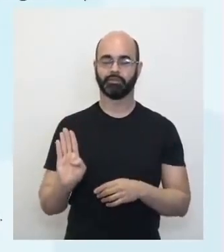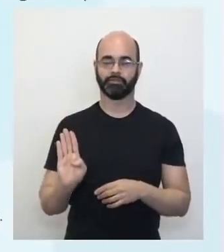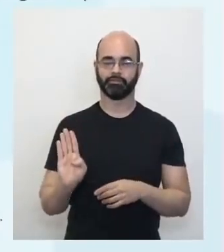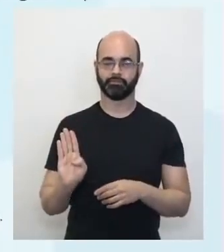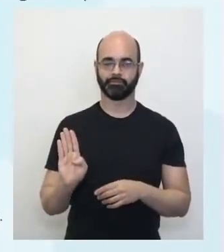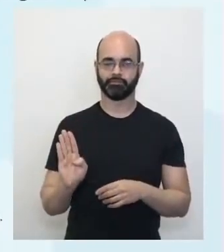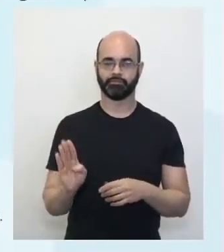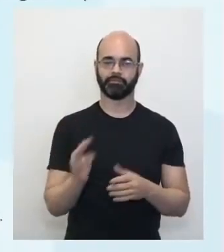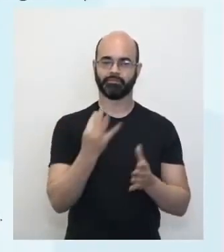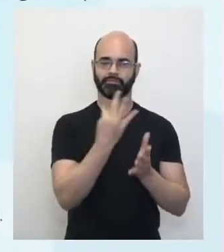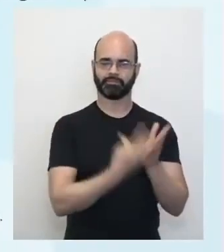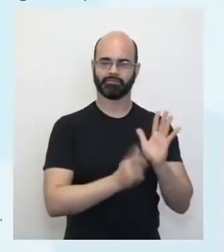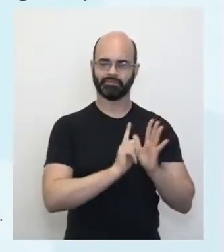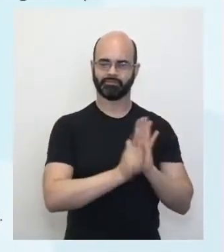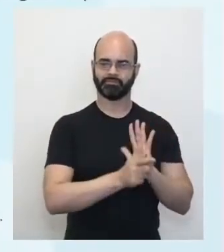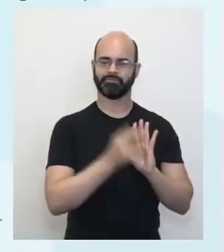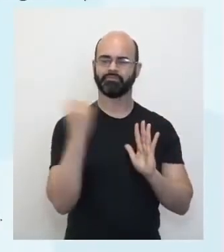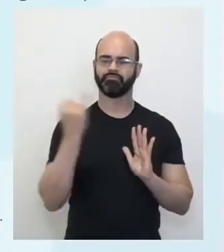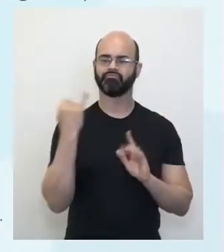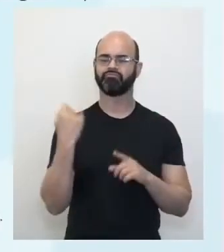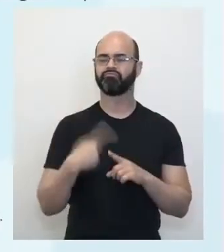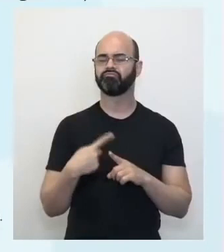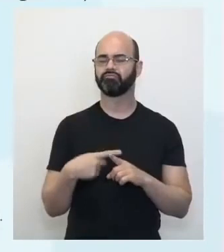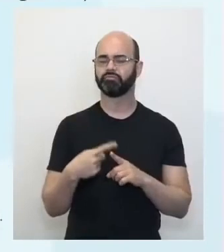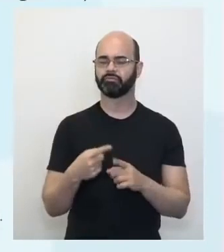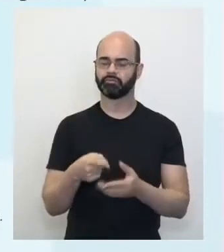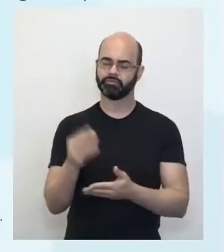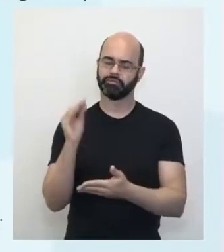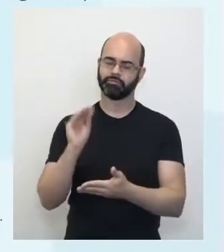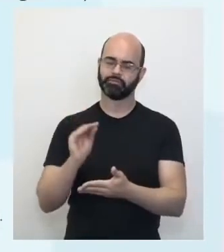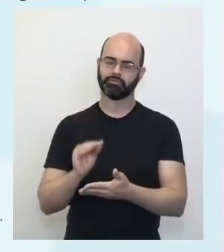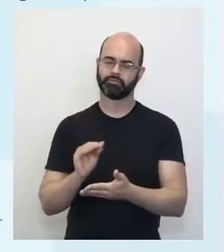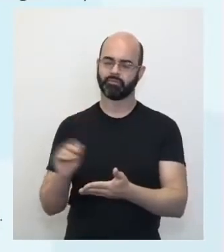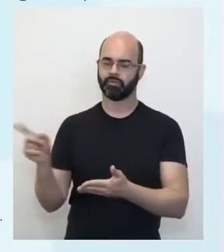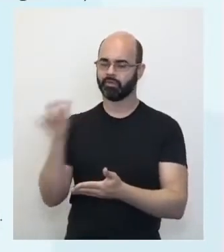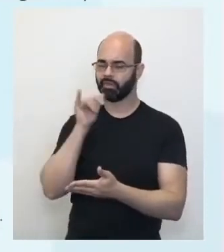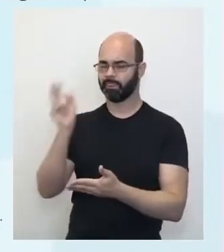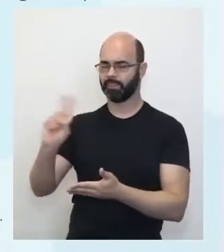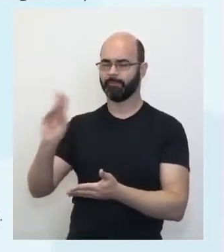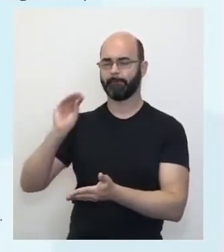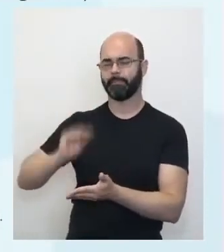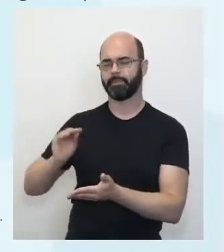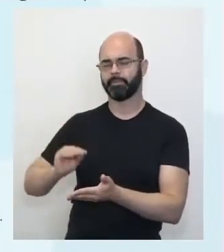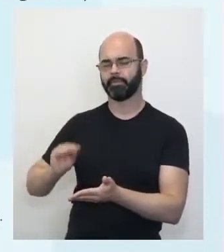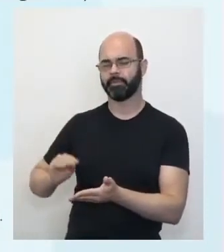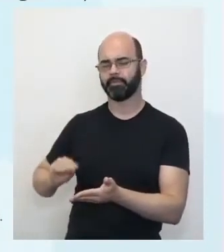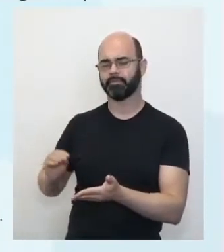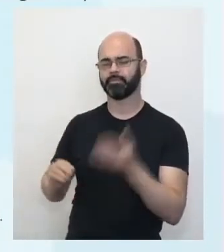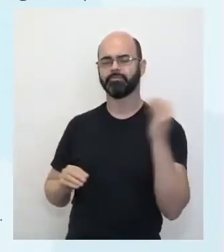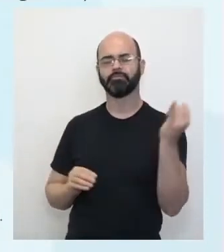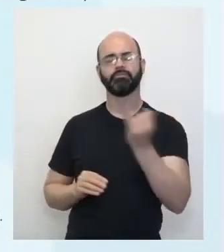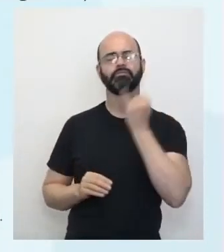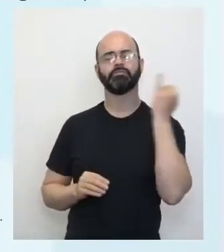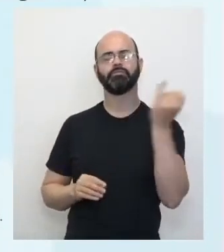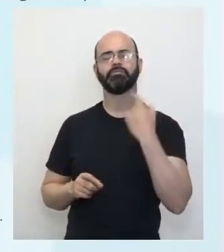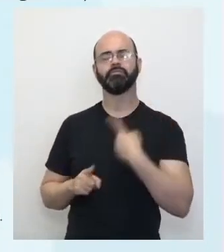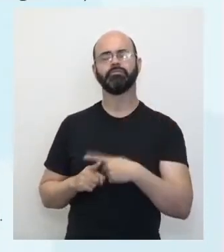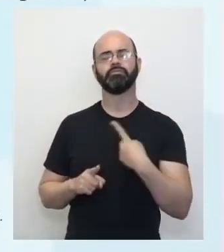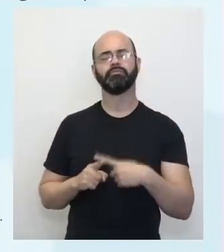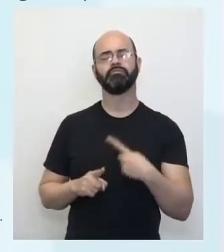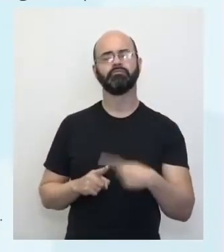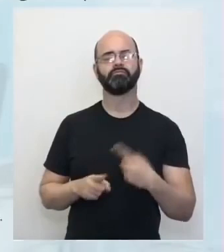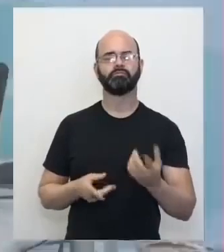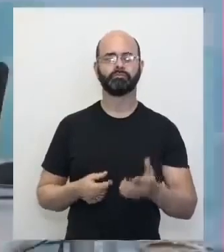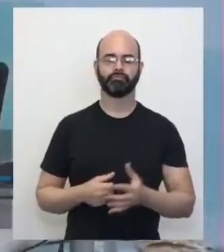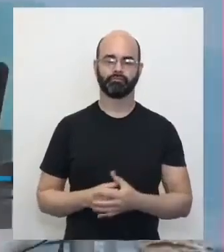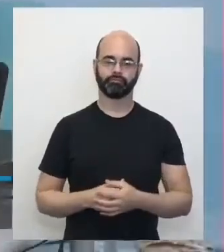gênero textual abaixo-assinado para conseguir o que estava sendo solicitado nas duas situações retratadas na manchete?